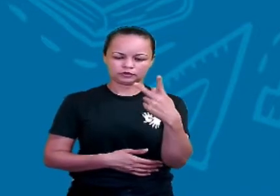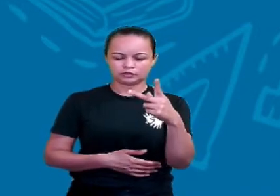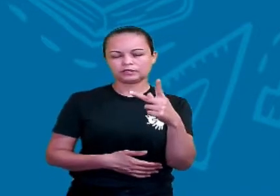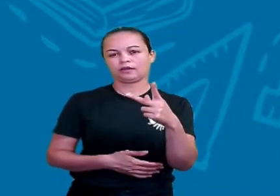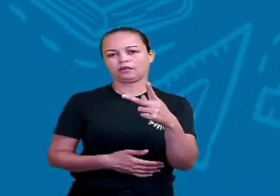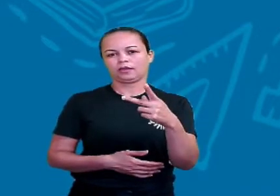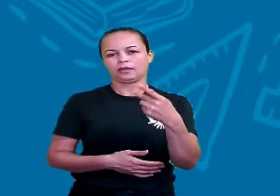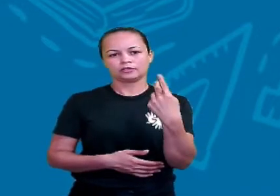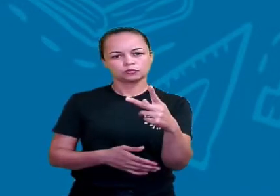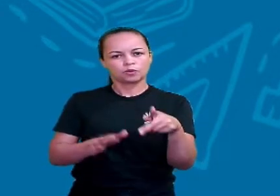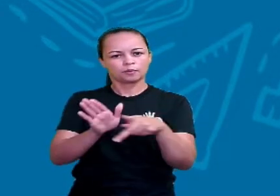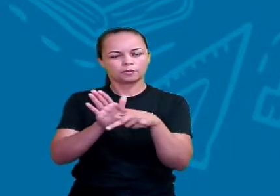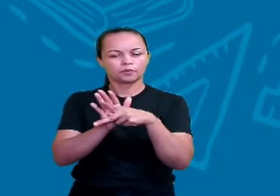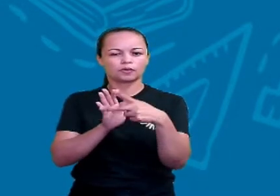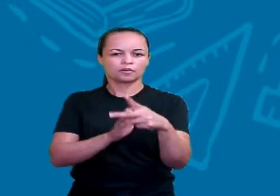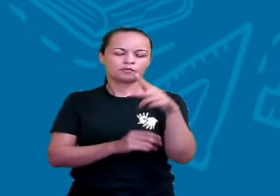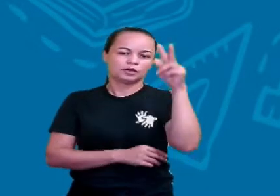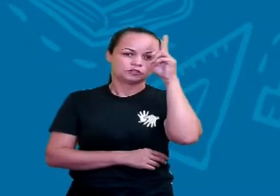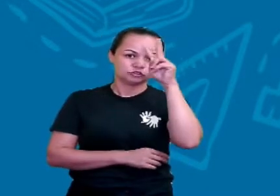Tá?